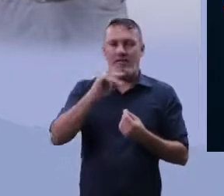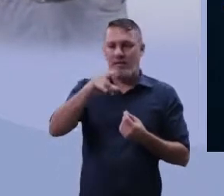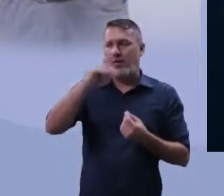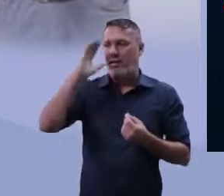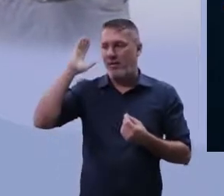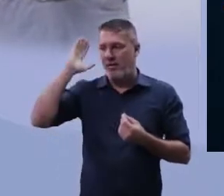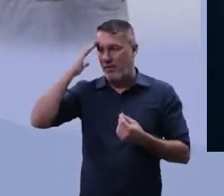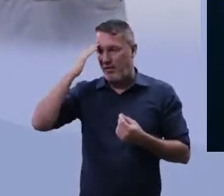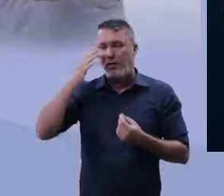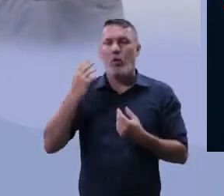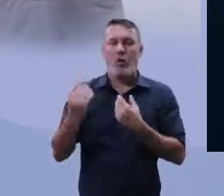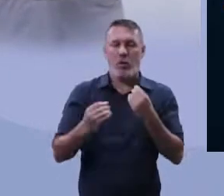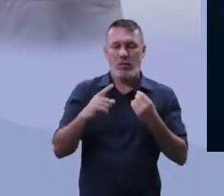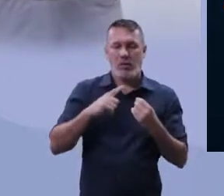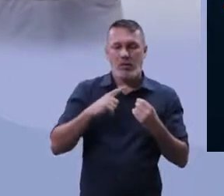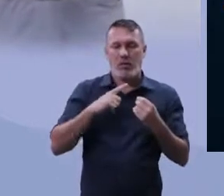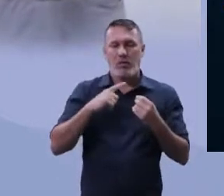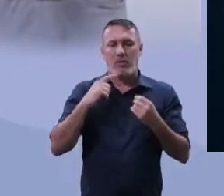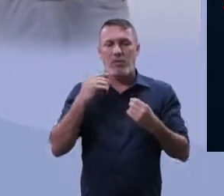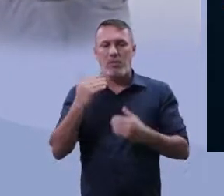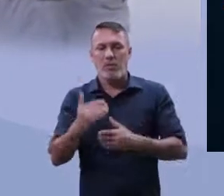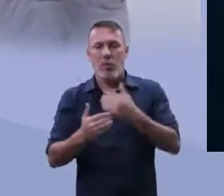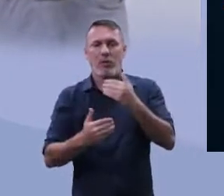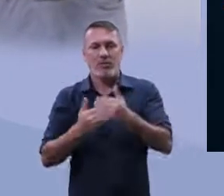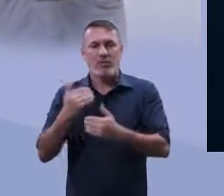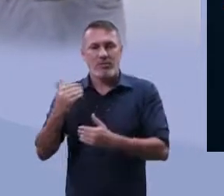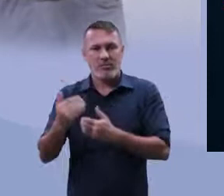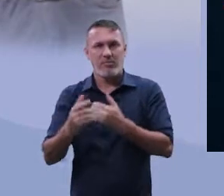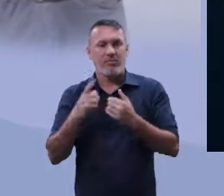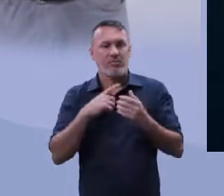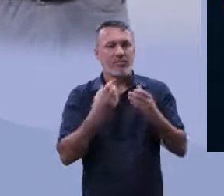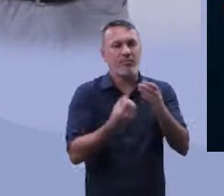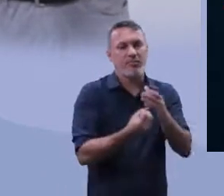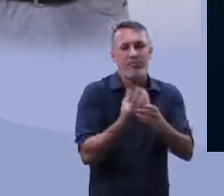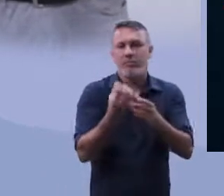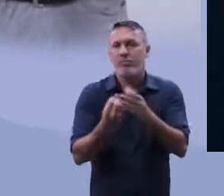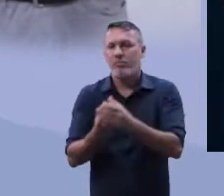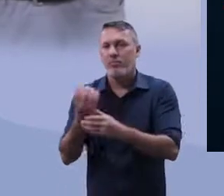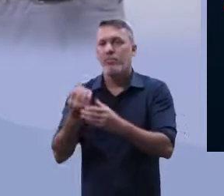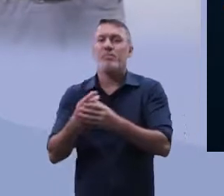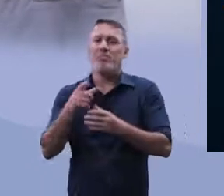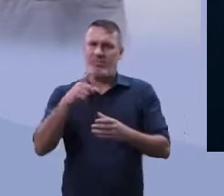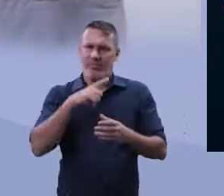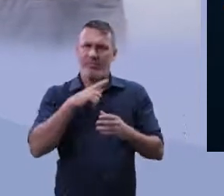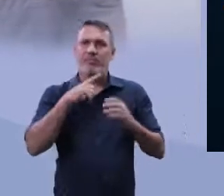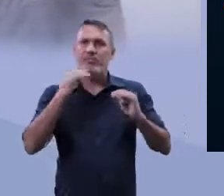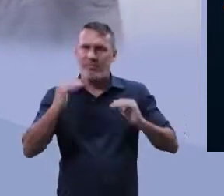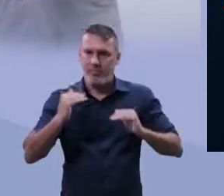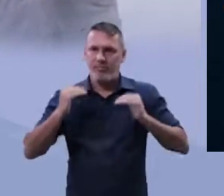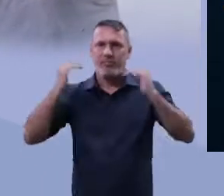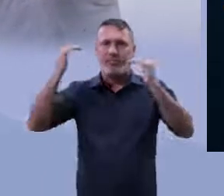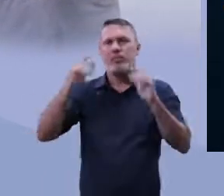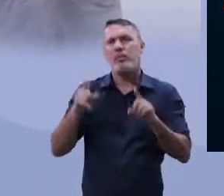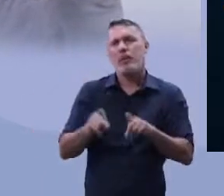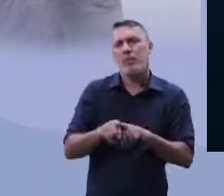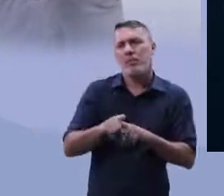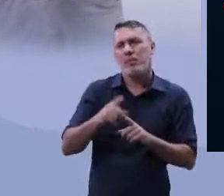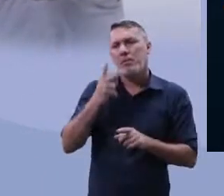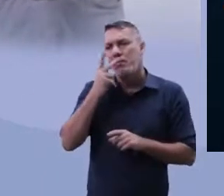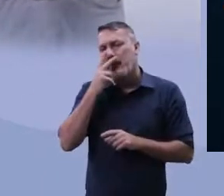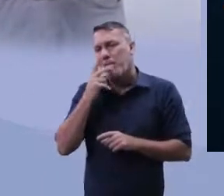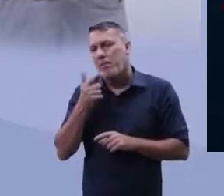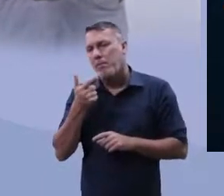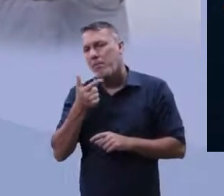começar a entender que esses processos de produção, eles vão produzir uma determinada hierarquia, dentro até mesmo